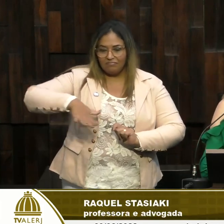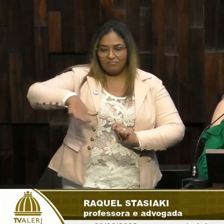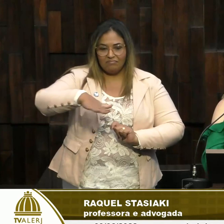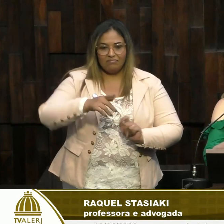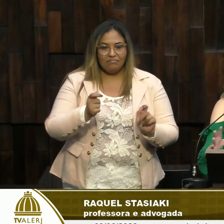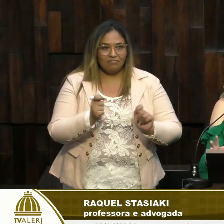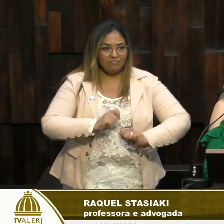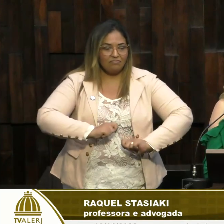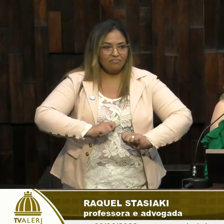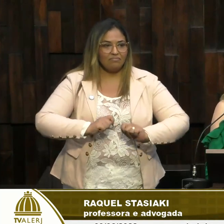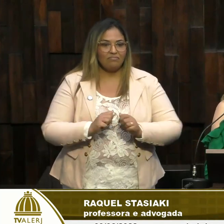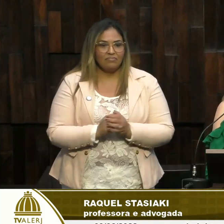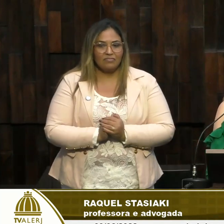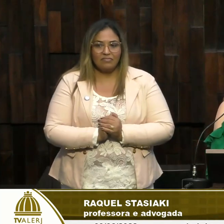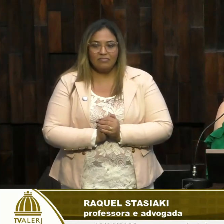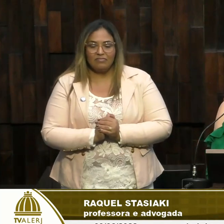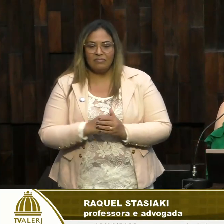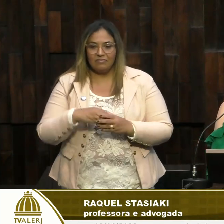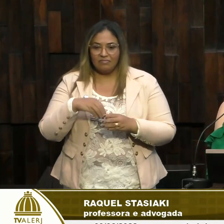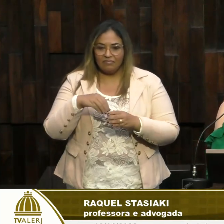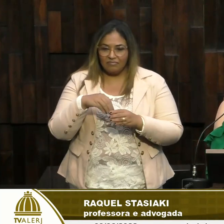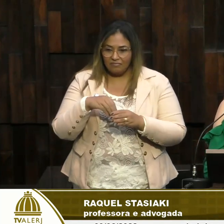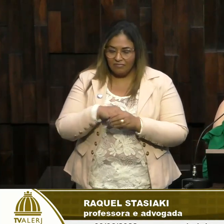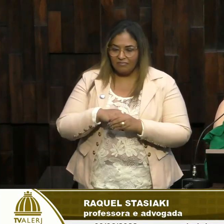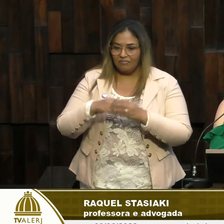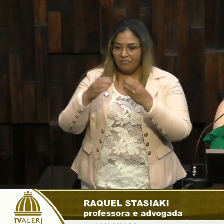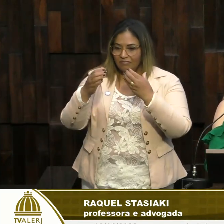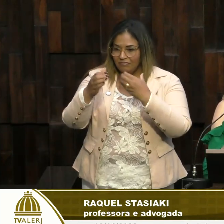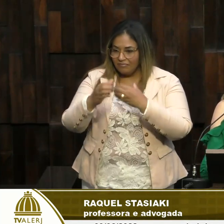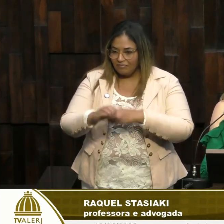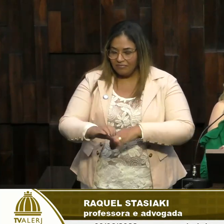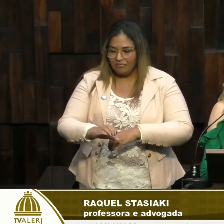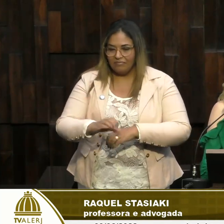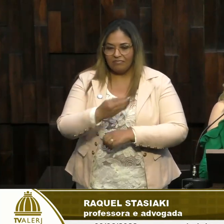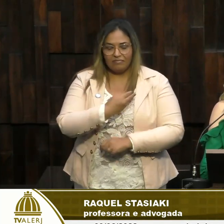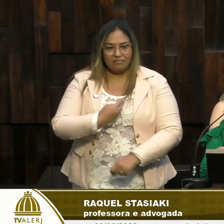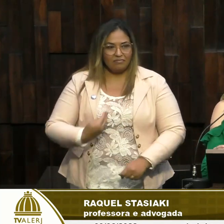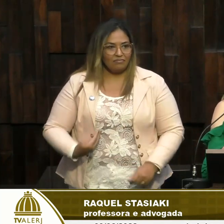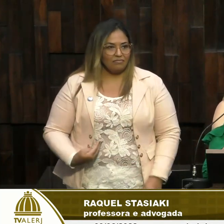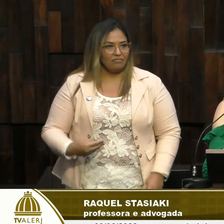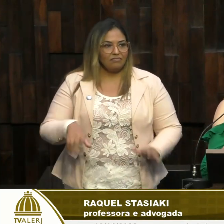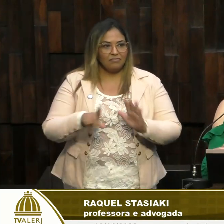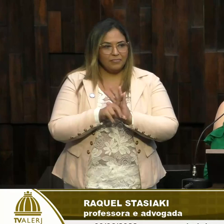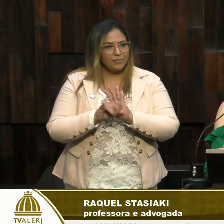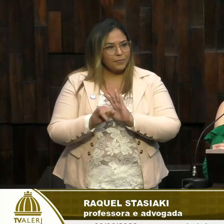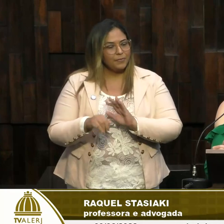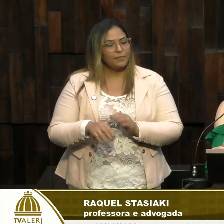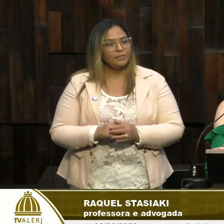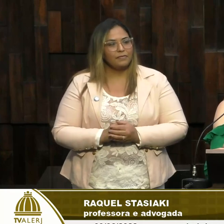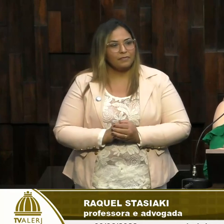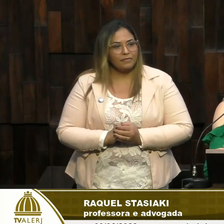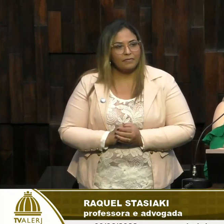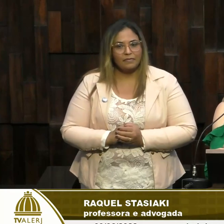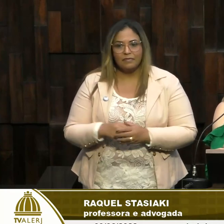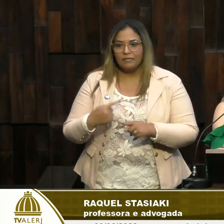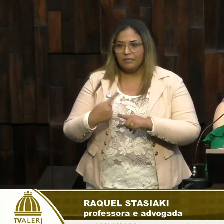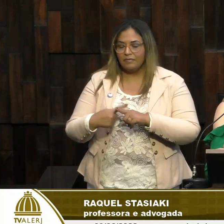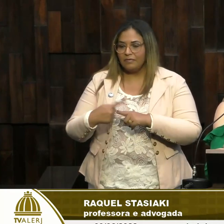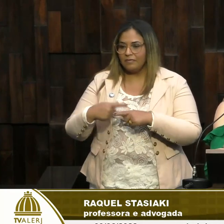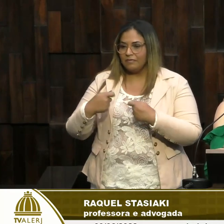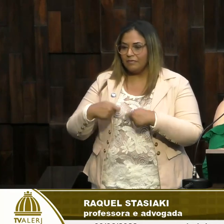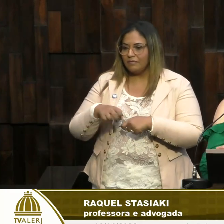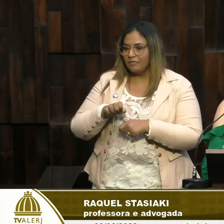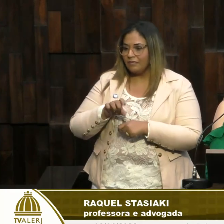regular as ações dentro do concurso público. Nós ficamos muito à mercê dos editais de